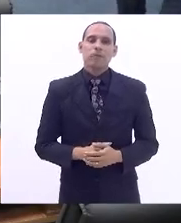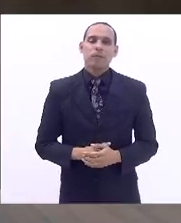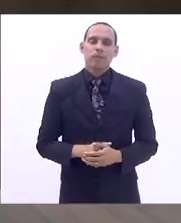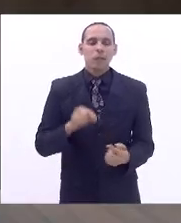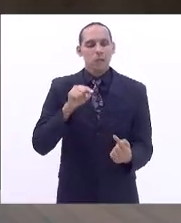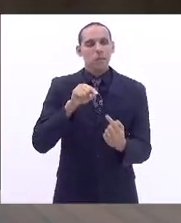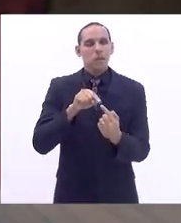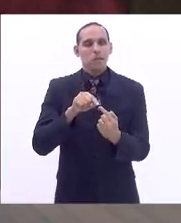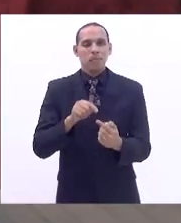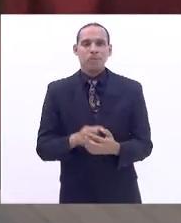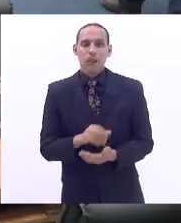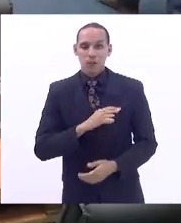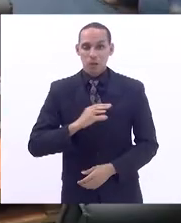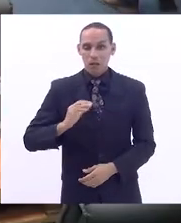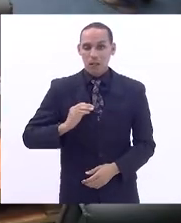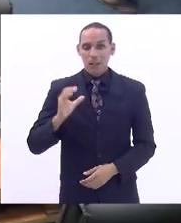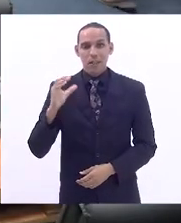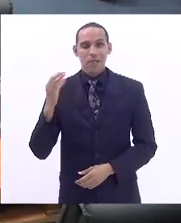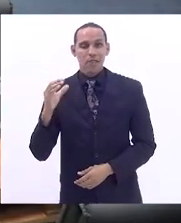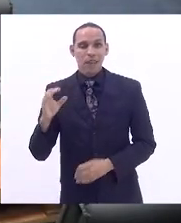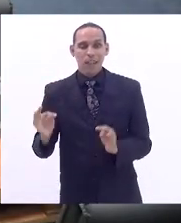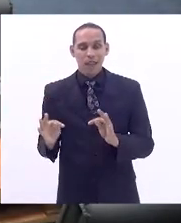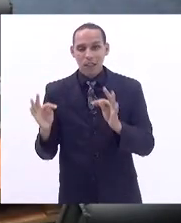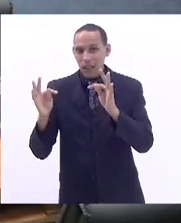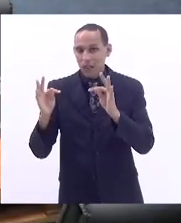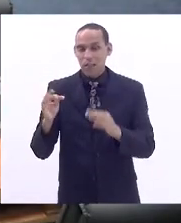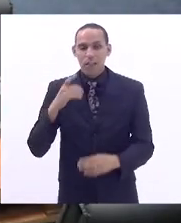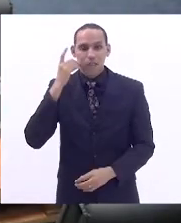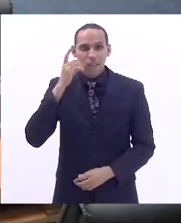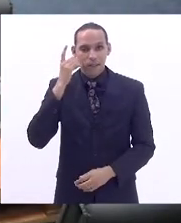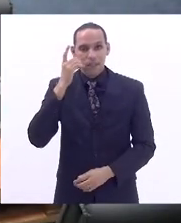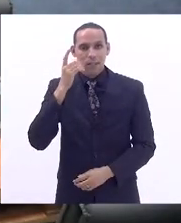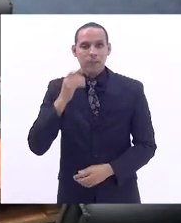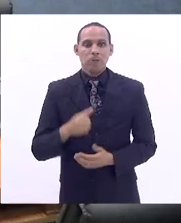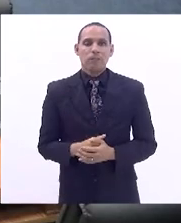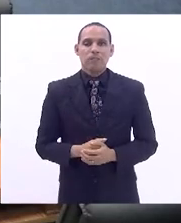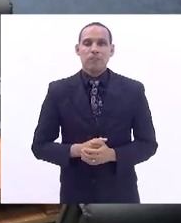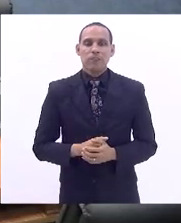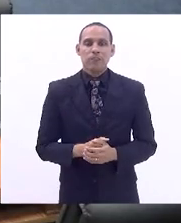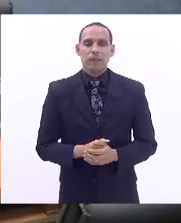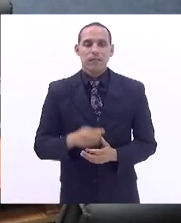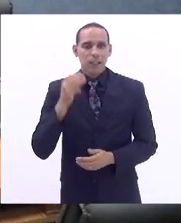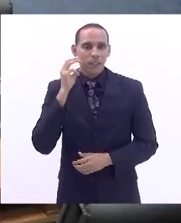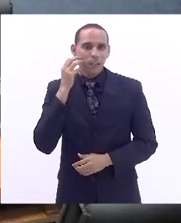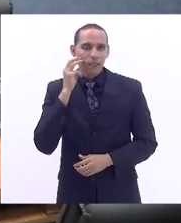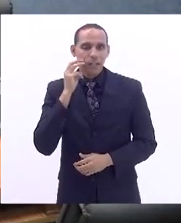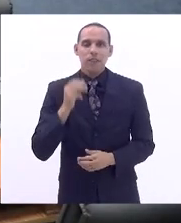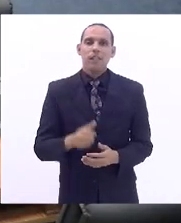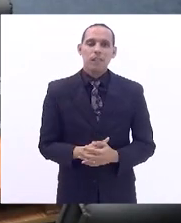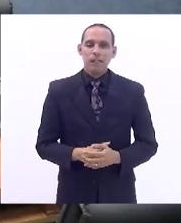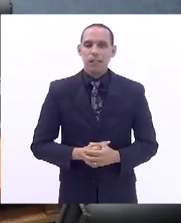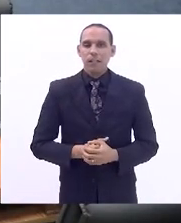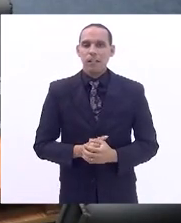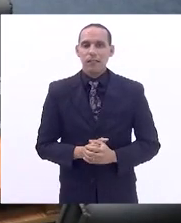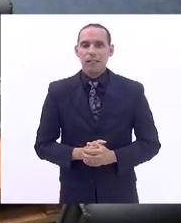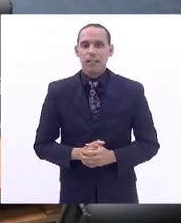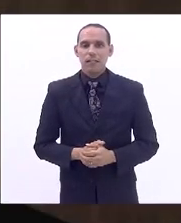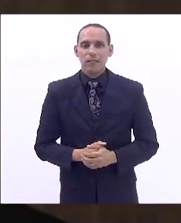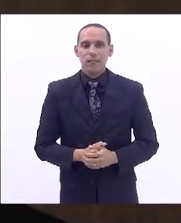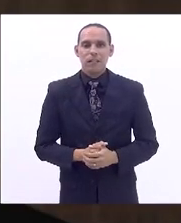é favorável pela comissão de ciência e tecnologia deputado Oi Valdete Carneiro